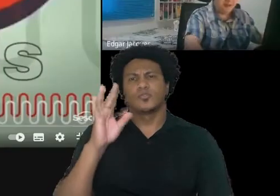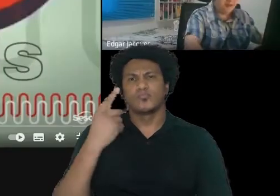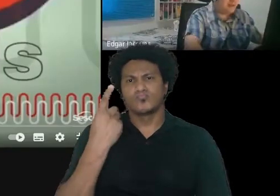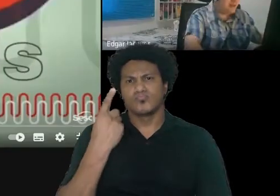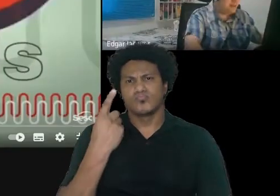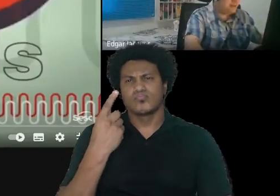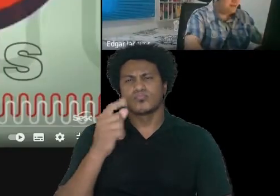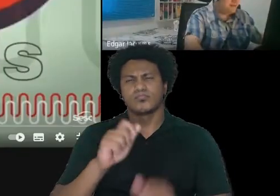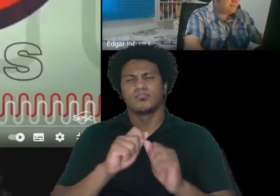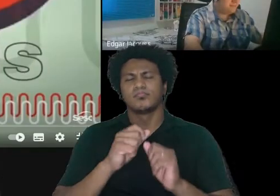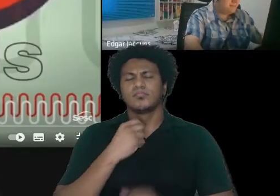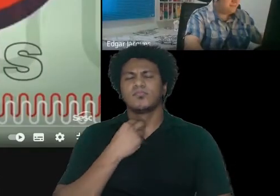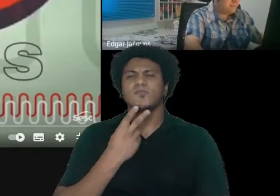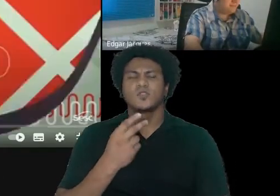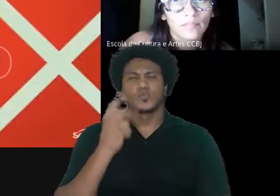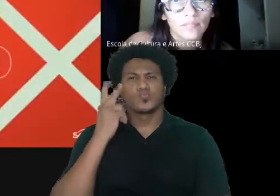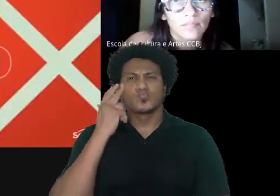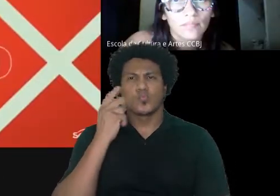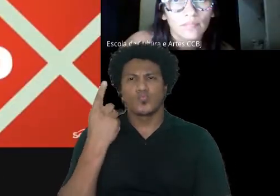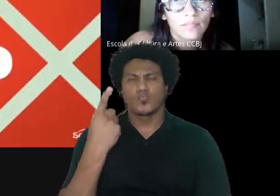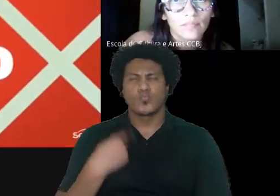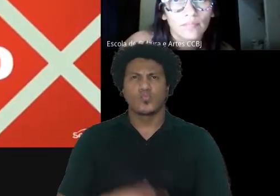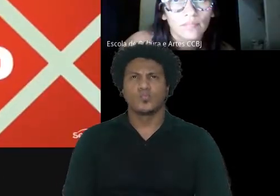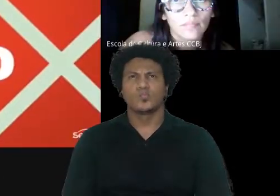Seria bom, seria interessante.